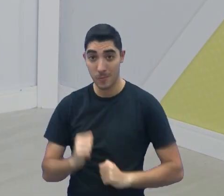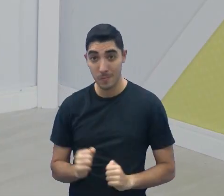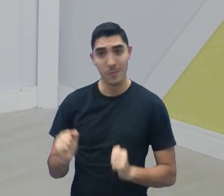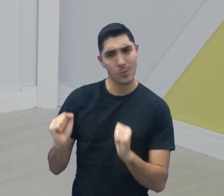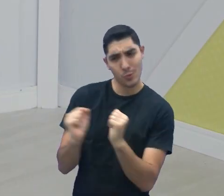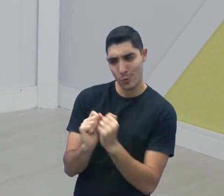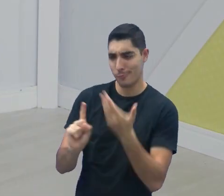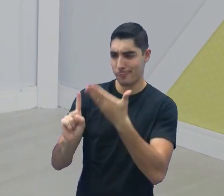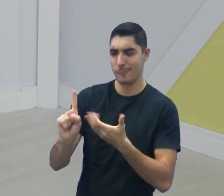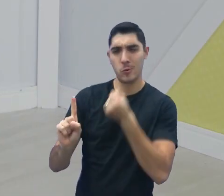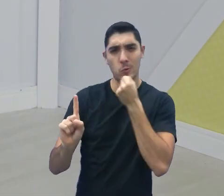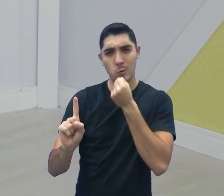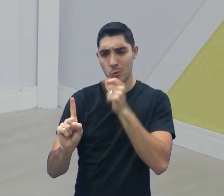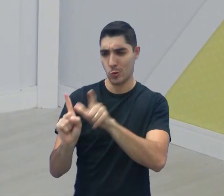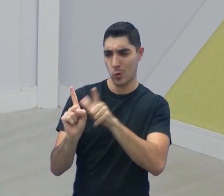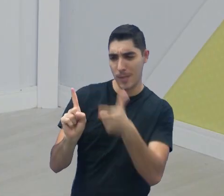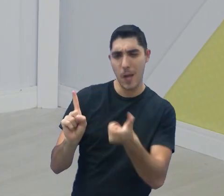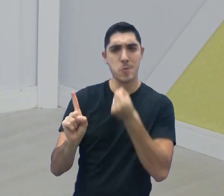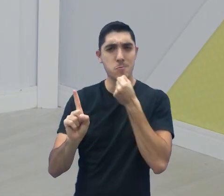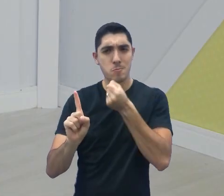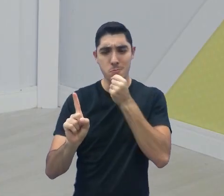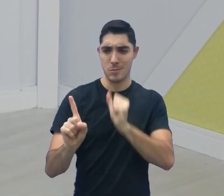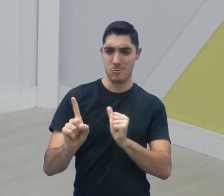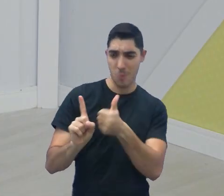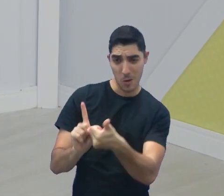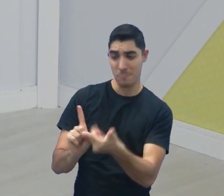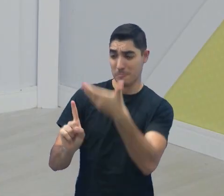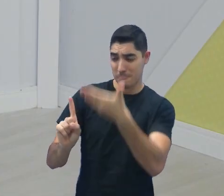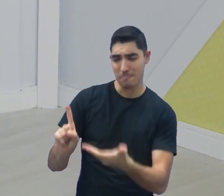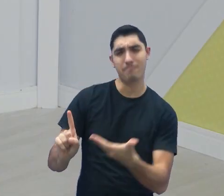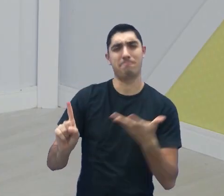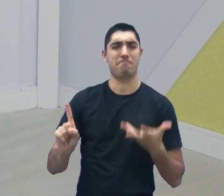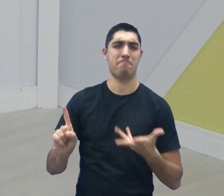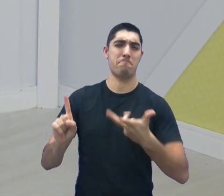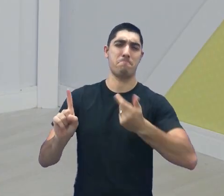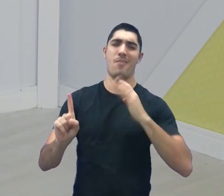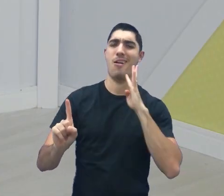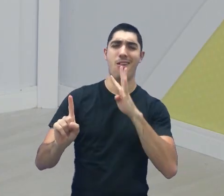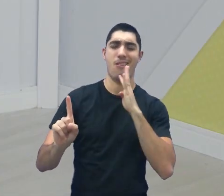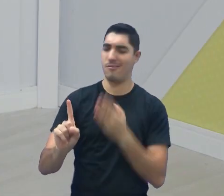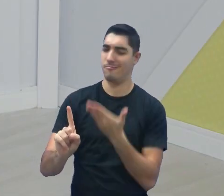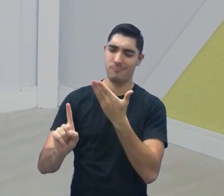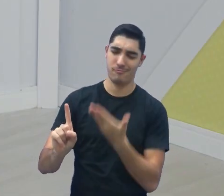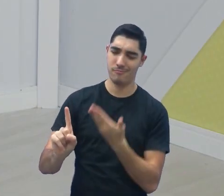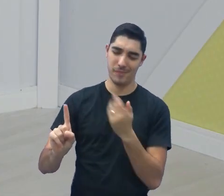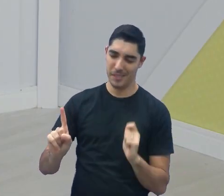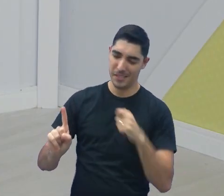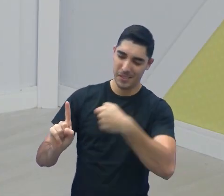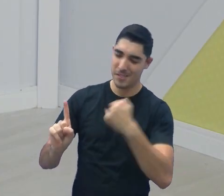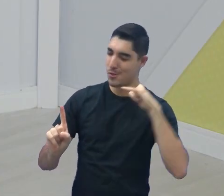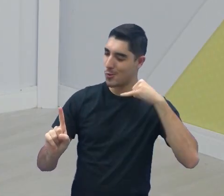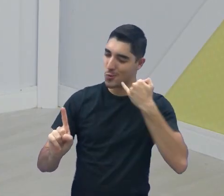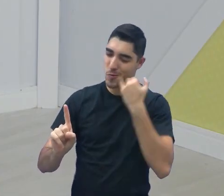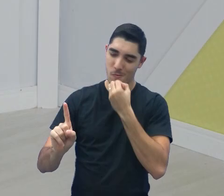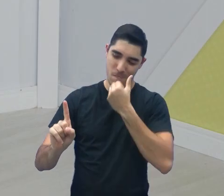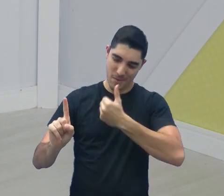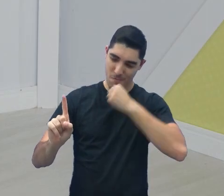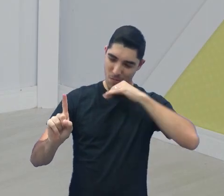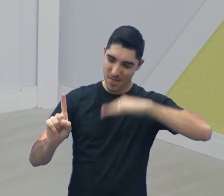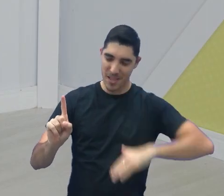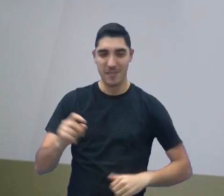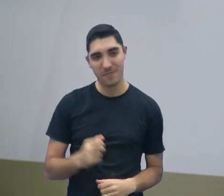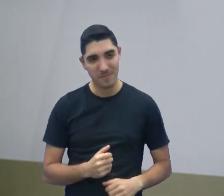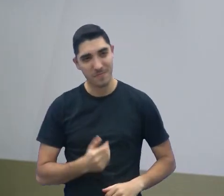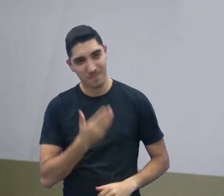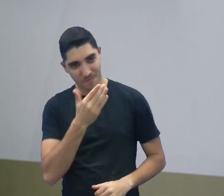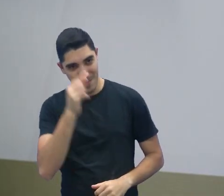ele, jornalista, repórter esportivo, o gente boa também da TV Câmara, o nosso querido João Delfino. Tudo bem, João? Boa tarde. Tudo bem,